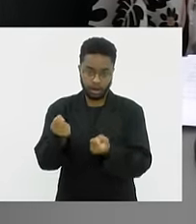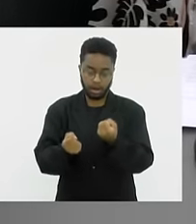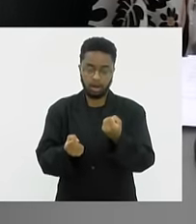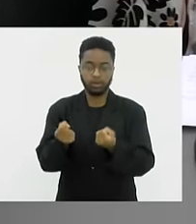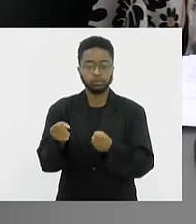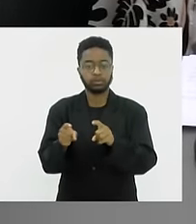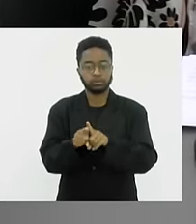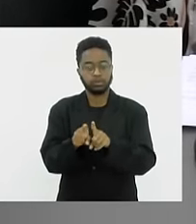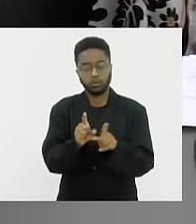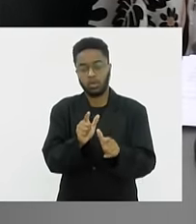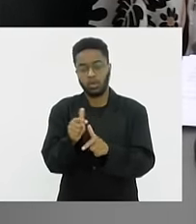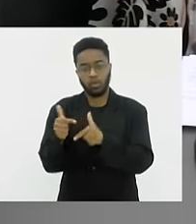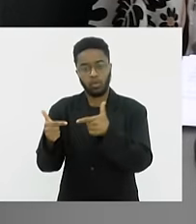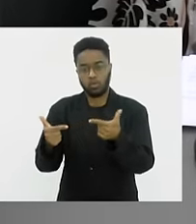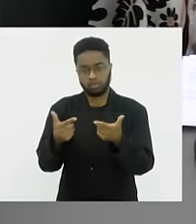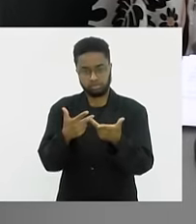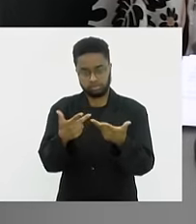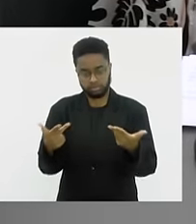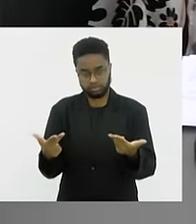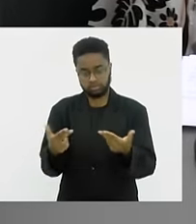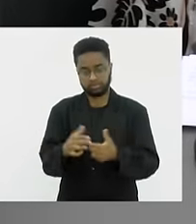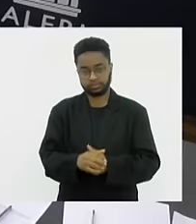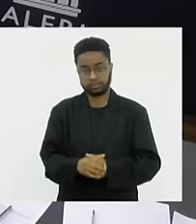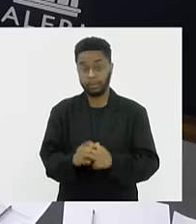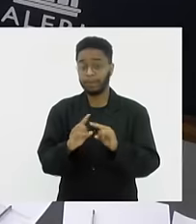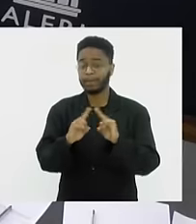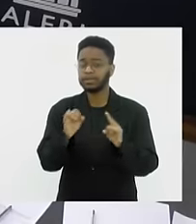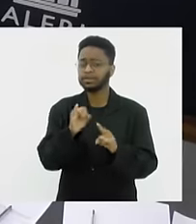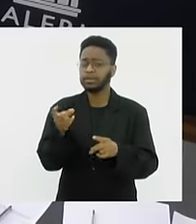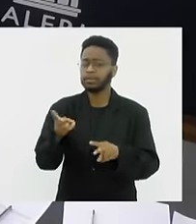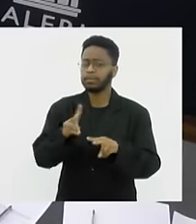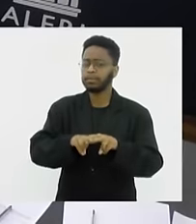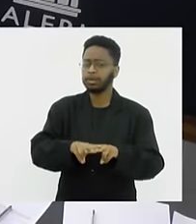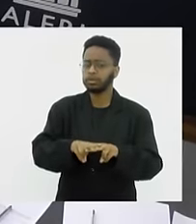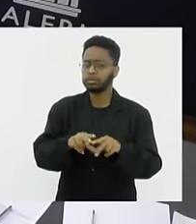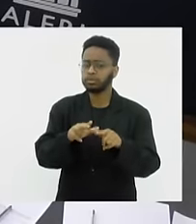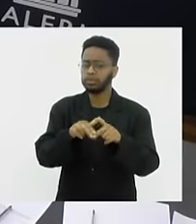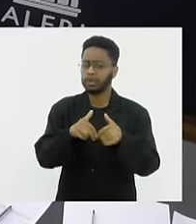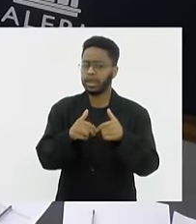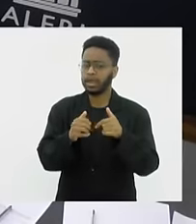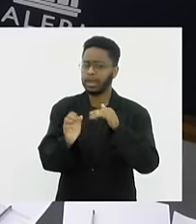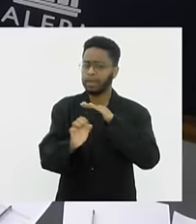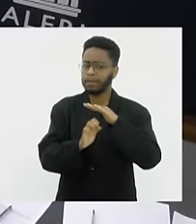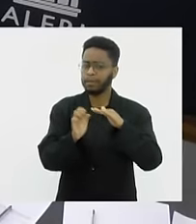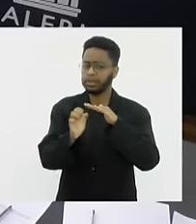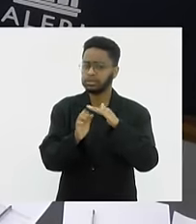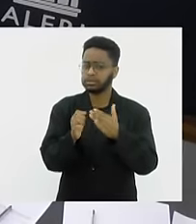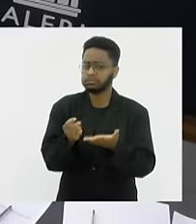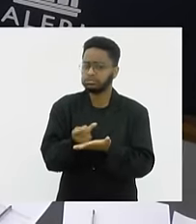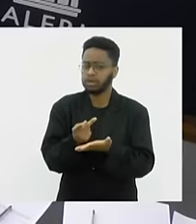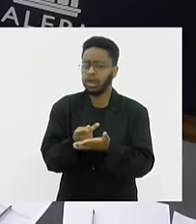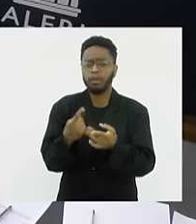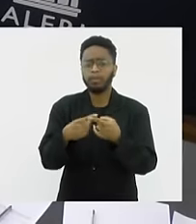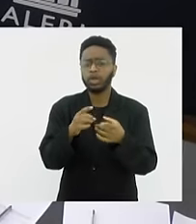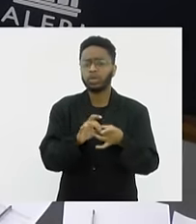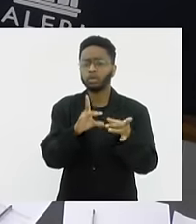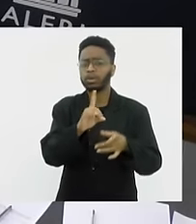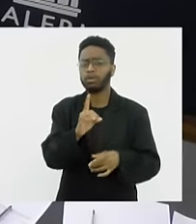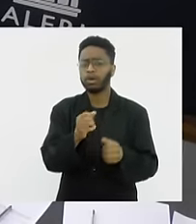leilões e outras cobranças. Mas se eles foram apreendidos por uma empresa que estava irregular, por que não libera os